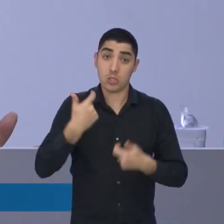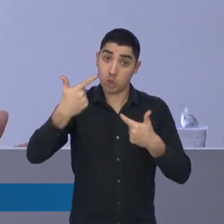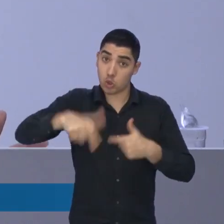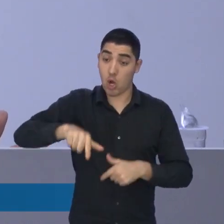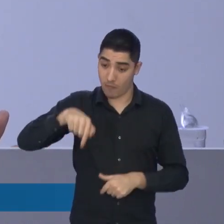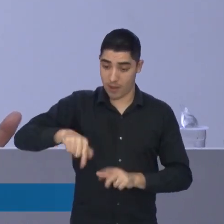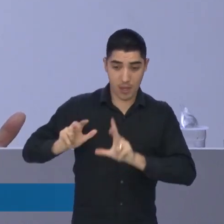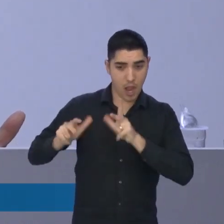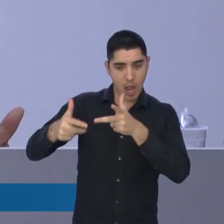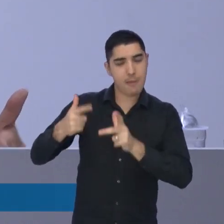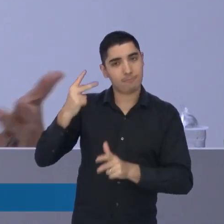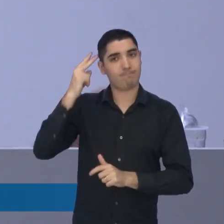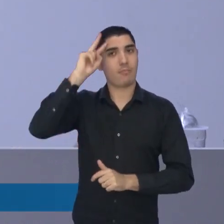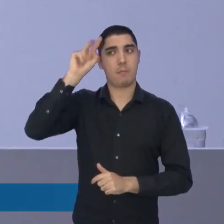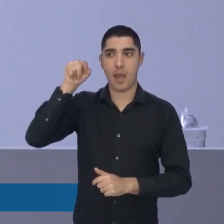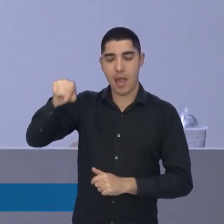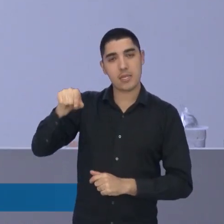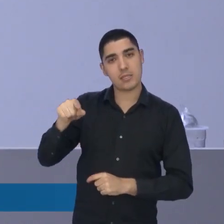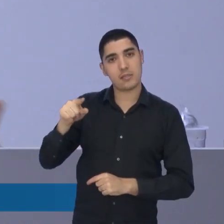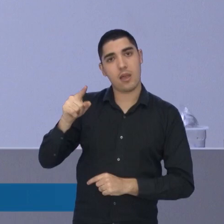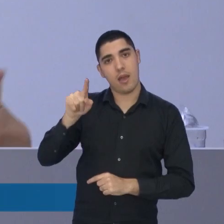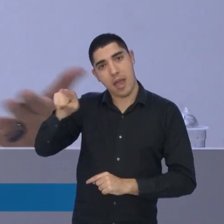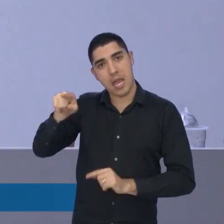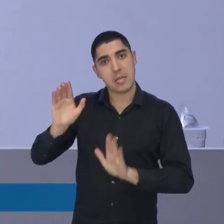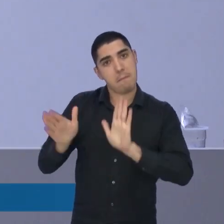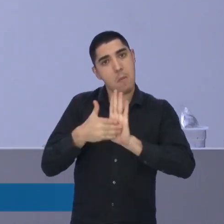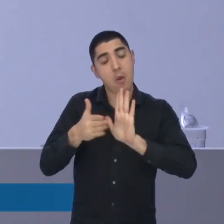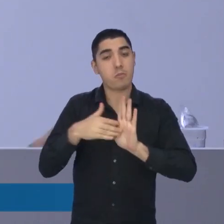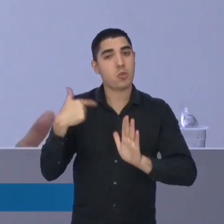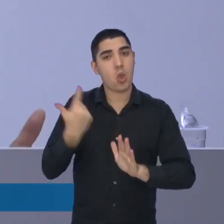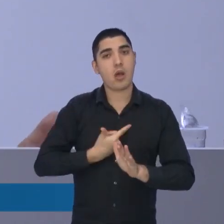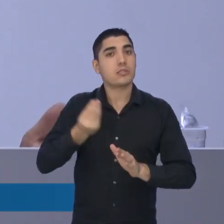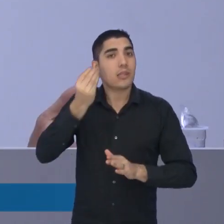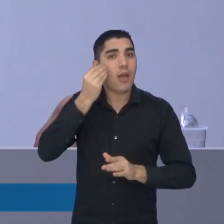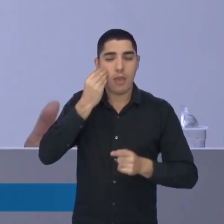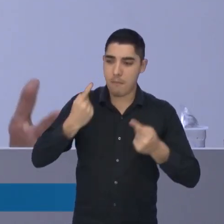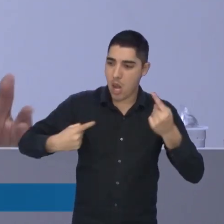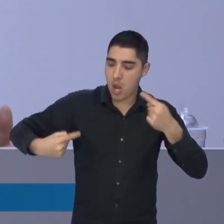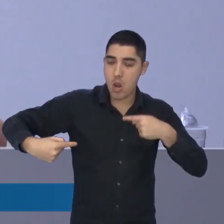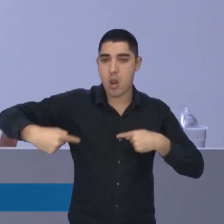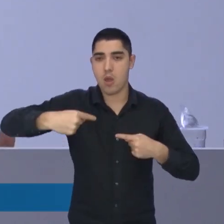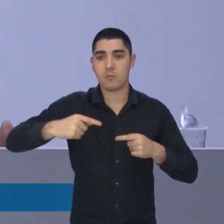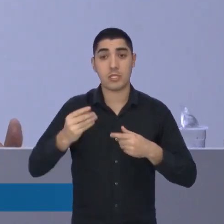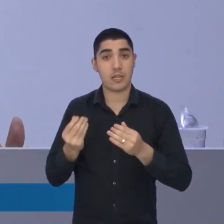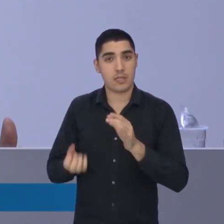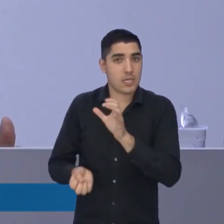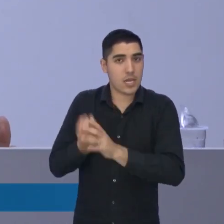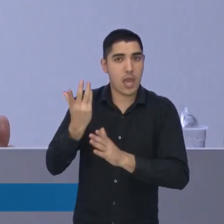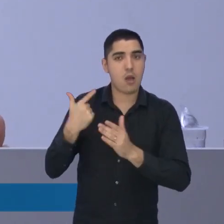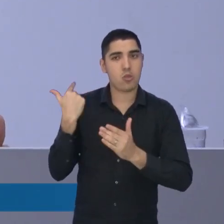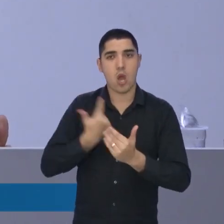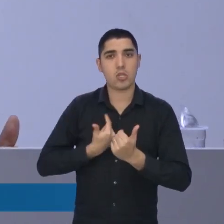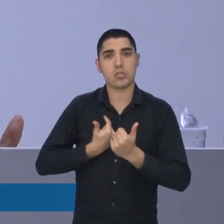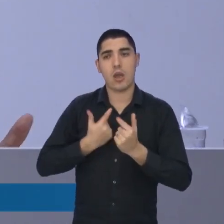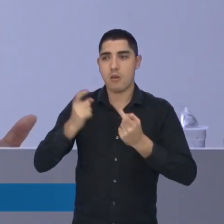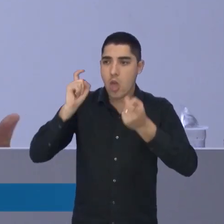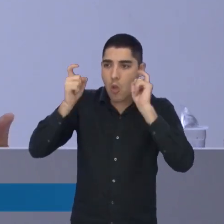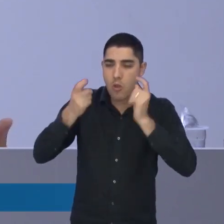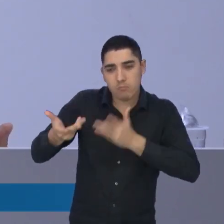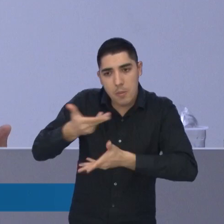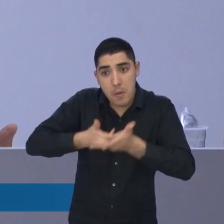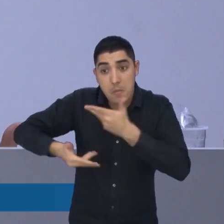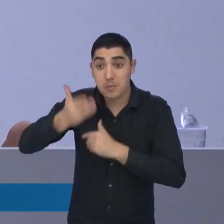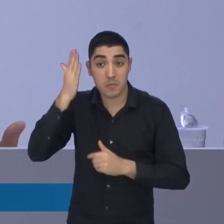Câmara Municipal, promovendo uma audiência, um debate da necessidade da universidade pública.